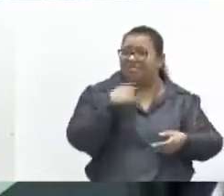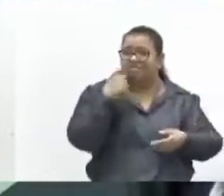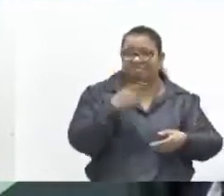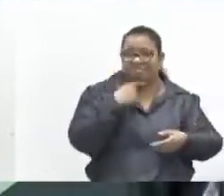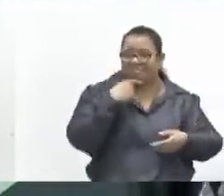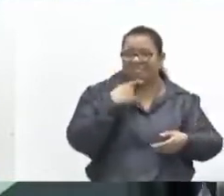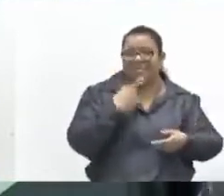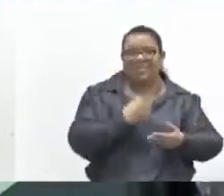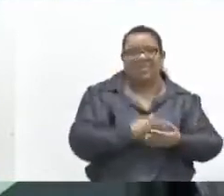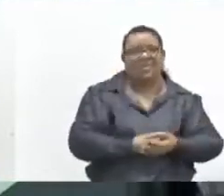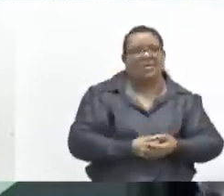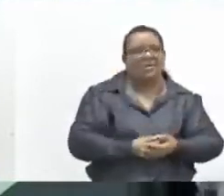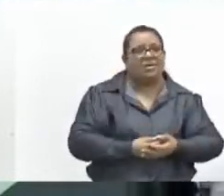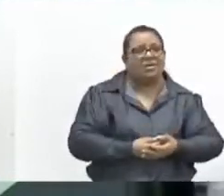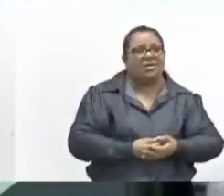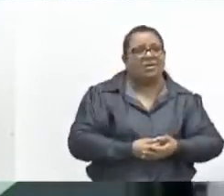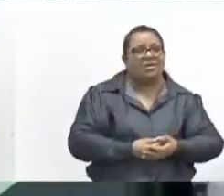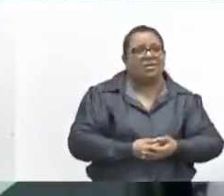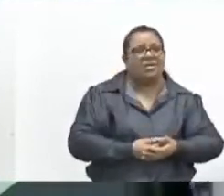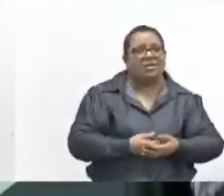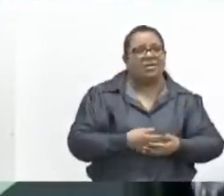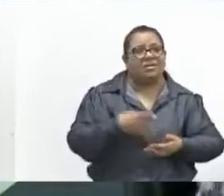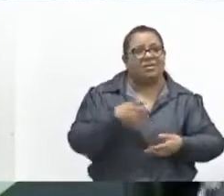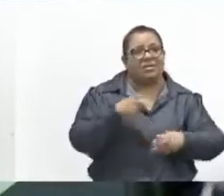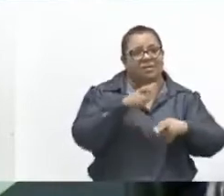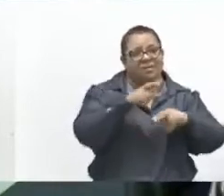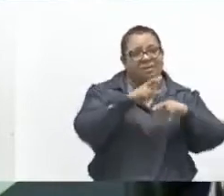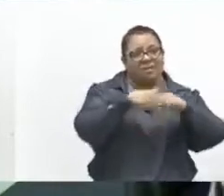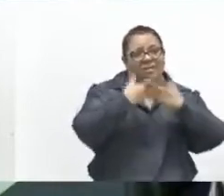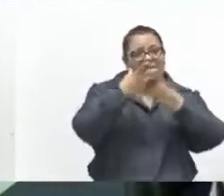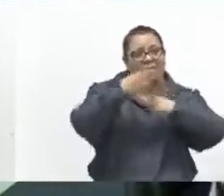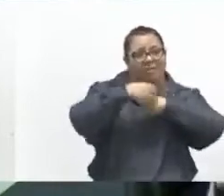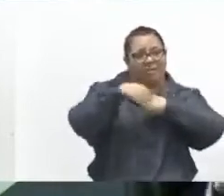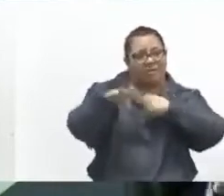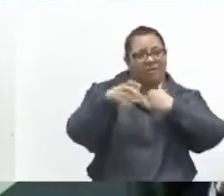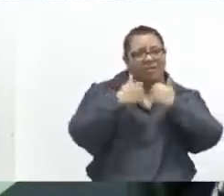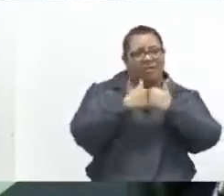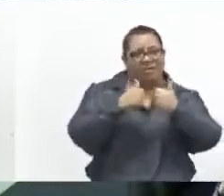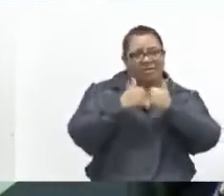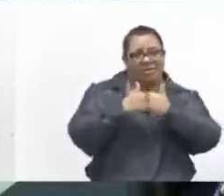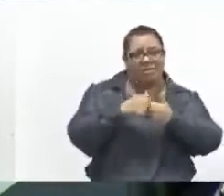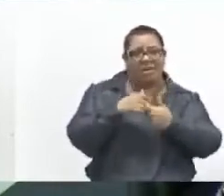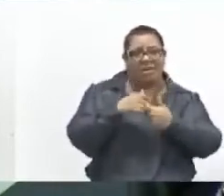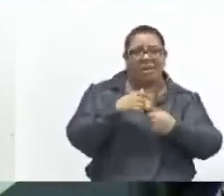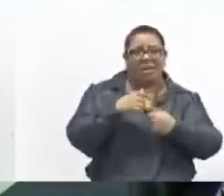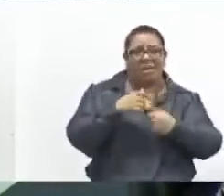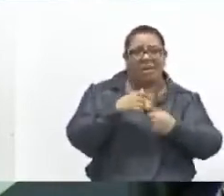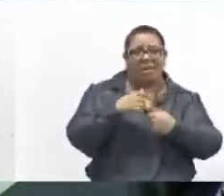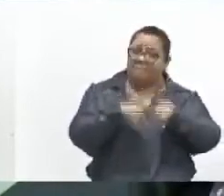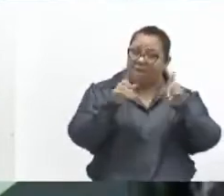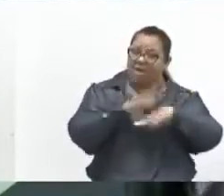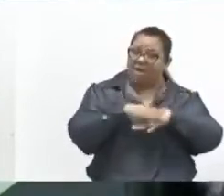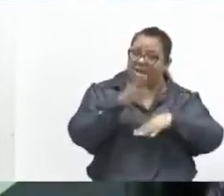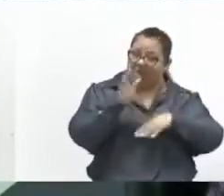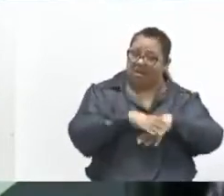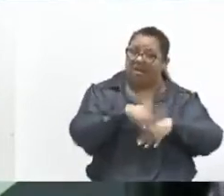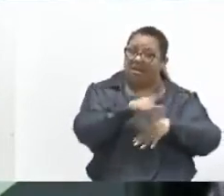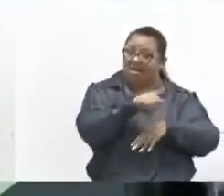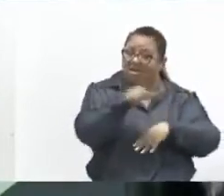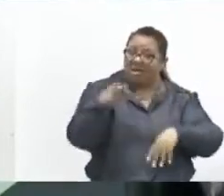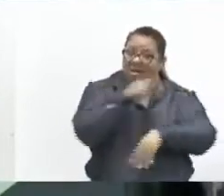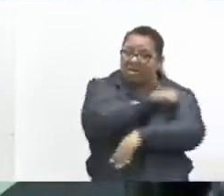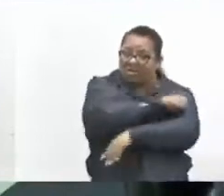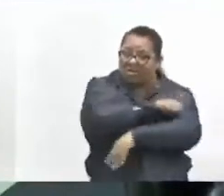UNEMAT, né? O transporte também, e o transporte é algo muito latente para a gente, porque tem muitos estudantes que saem